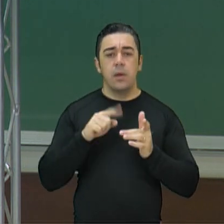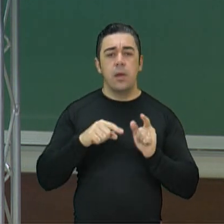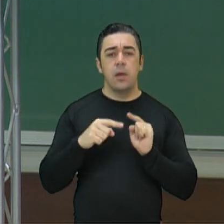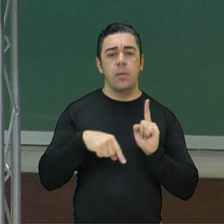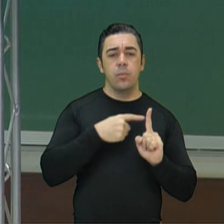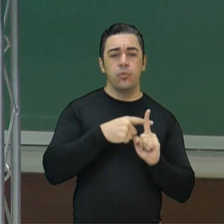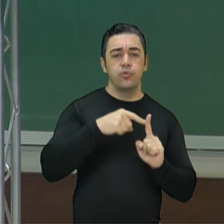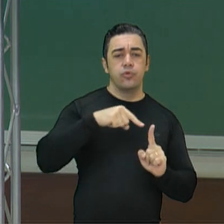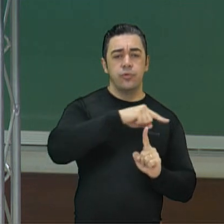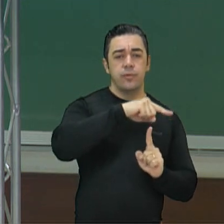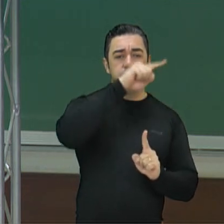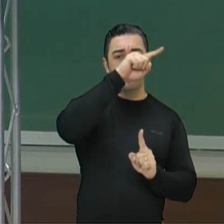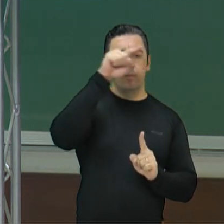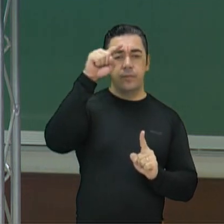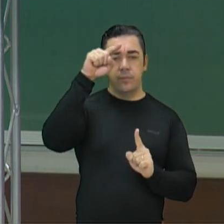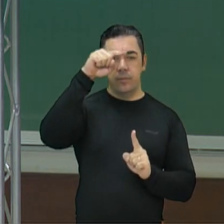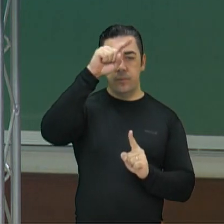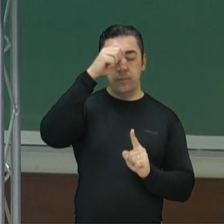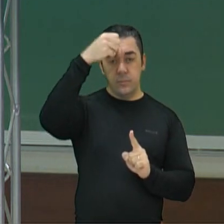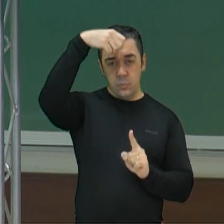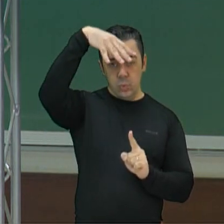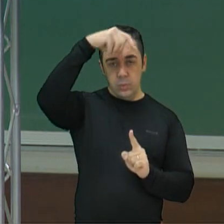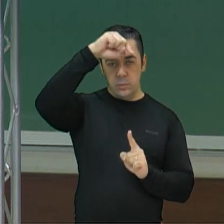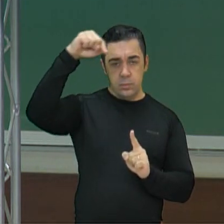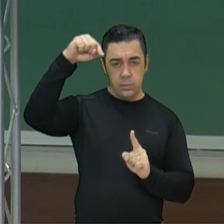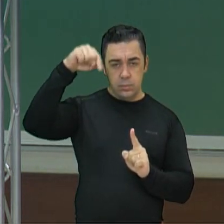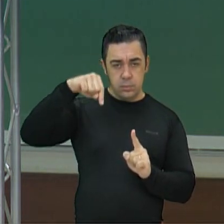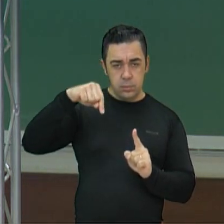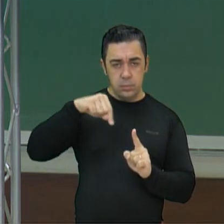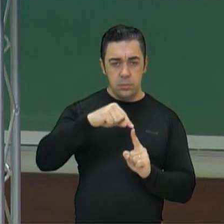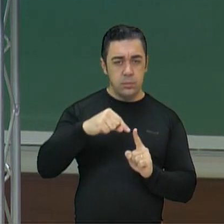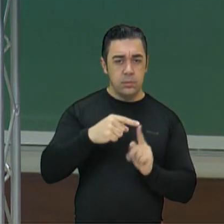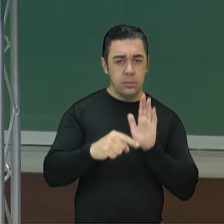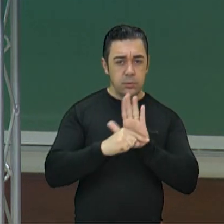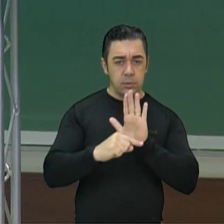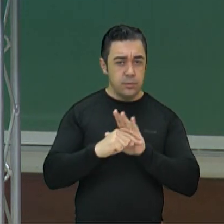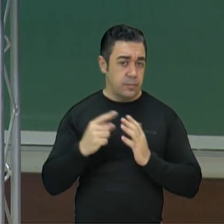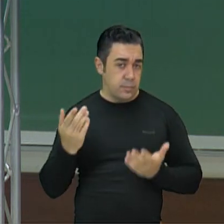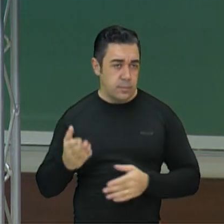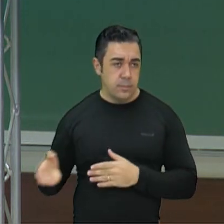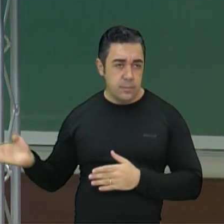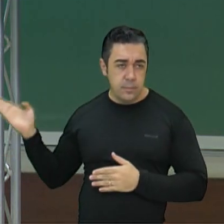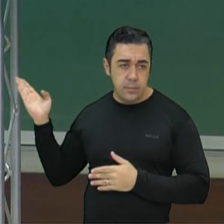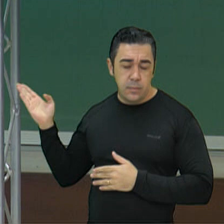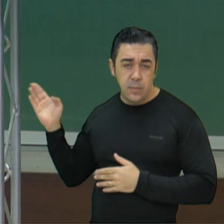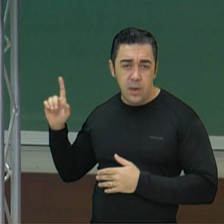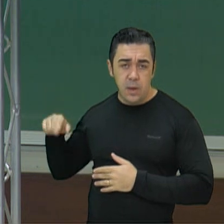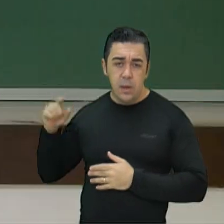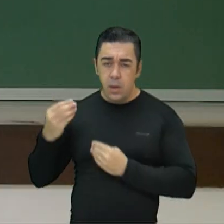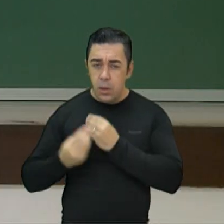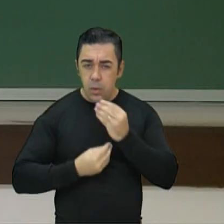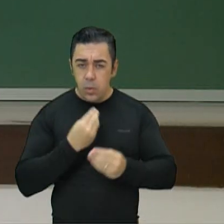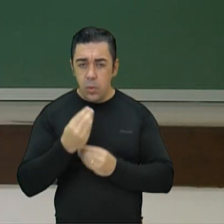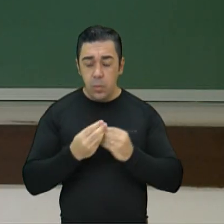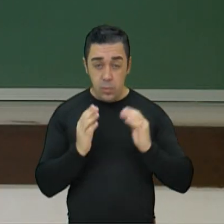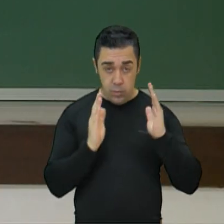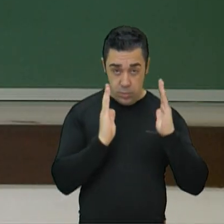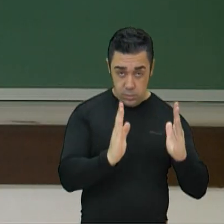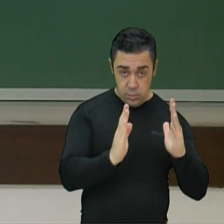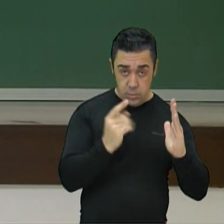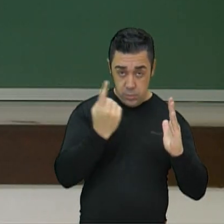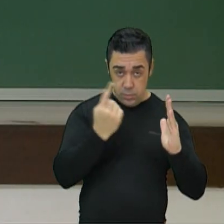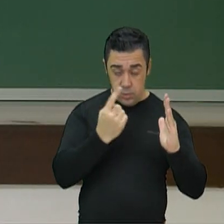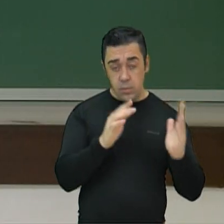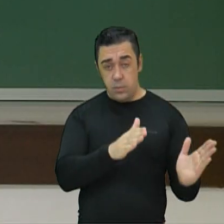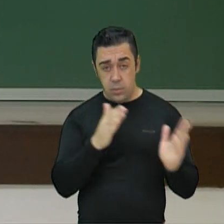para o negativo, fechando o circuito, tá? E aqui nós temos a representação gráfica do mesmo circuito aqui da lâmpada.